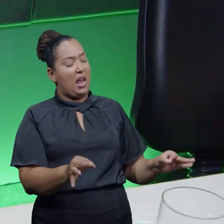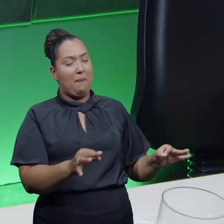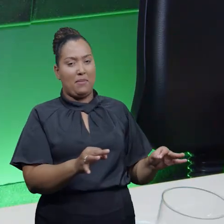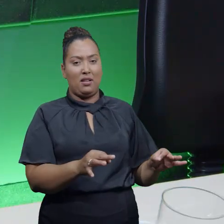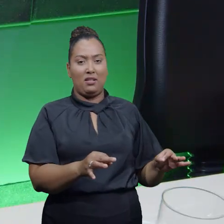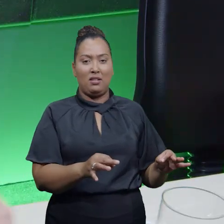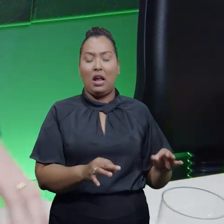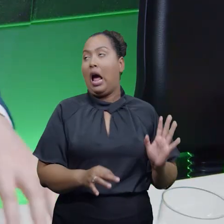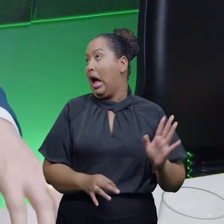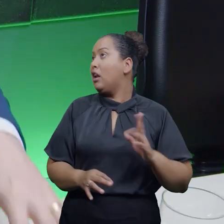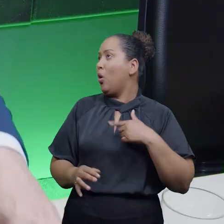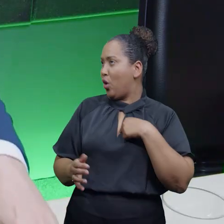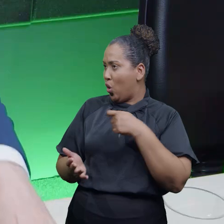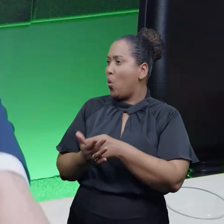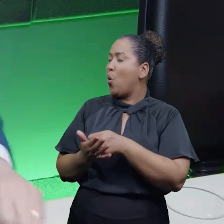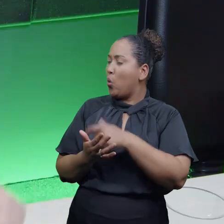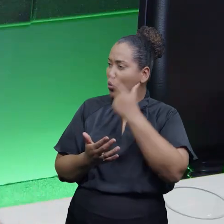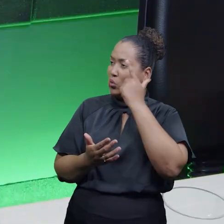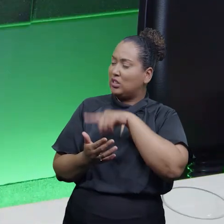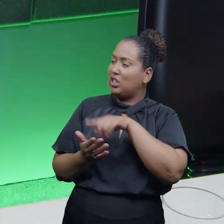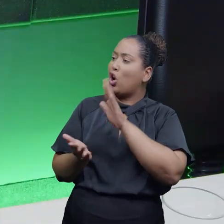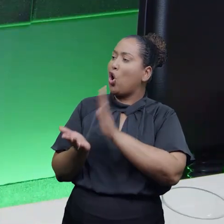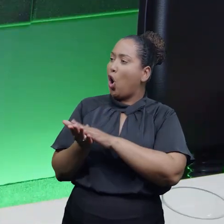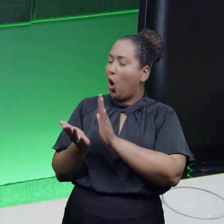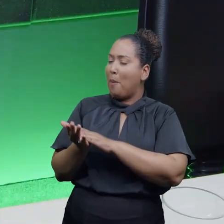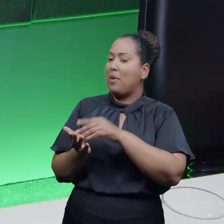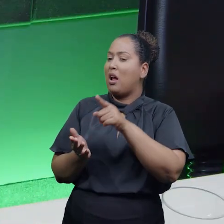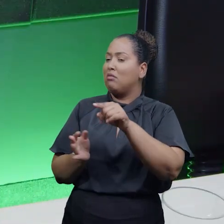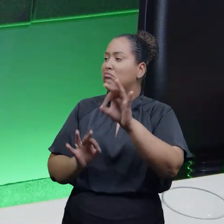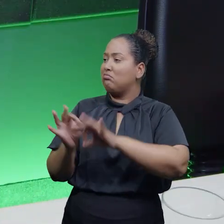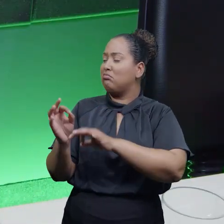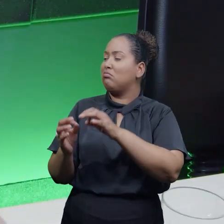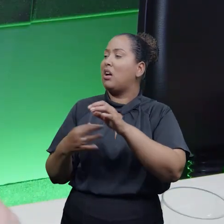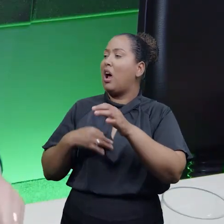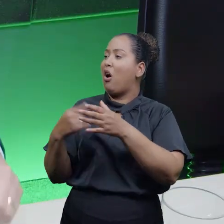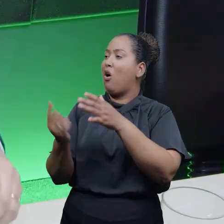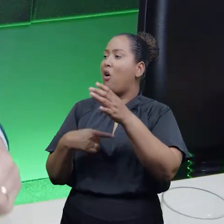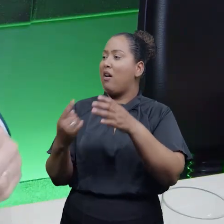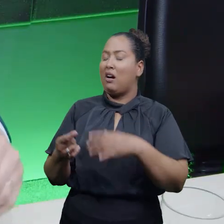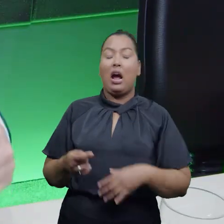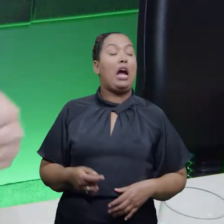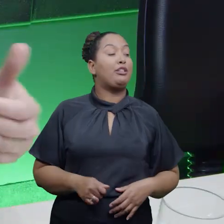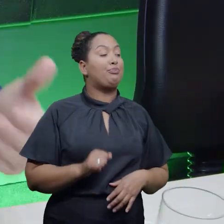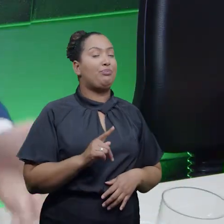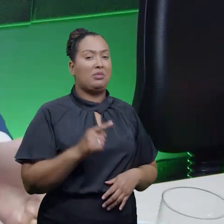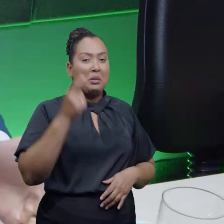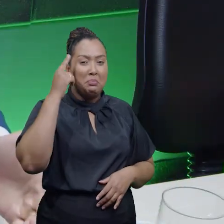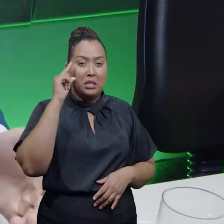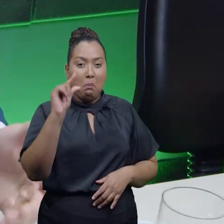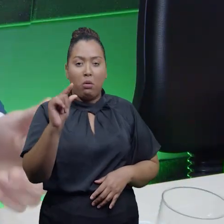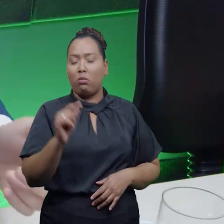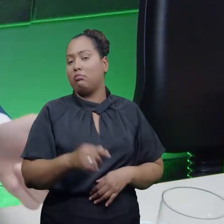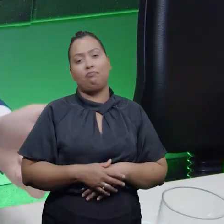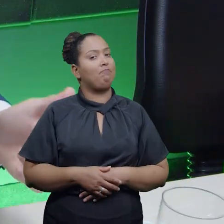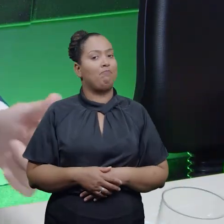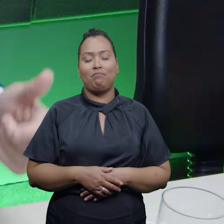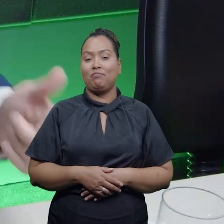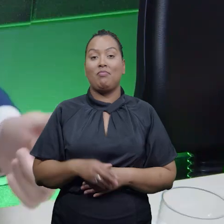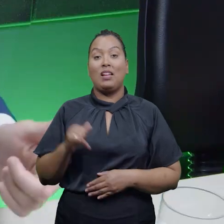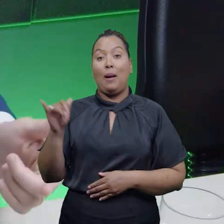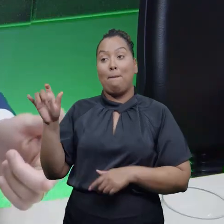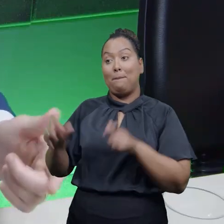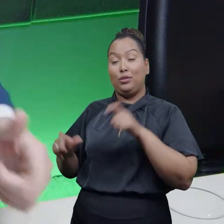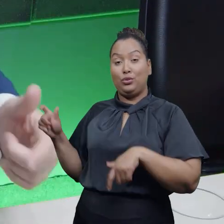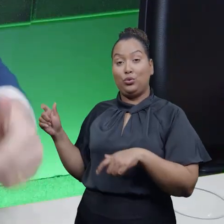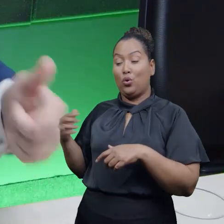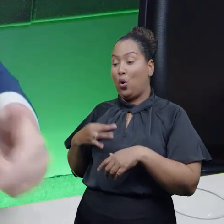pequena, eu consigo garantir colocar uma máquina de lavar roupa no Centro Pop. Parece pouco, mas para o indivíduo